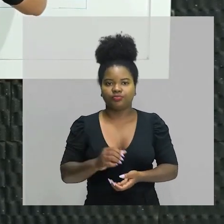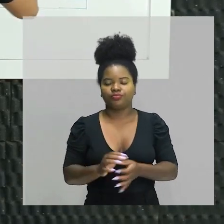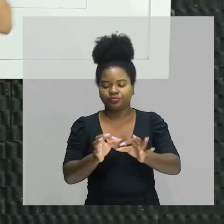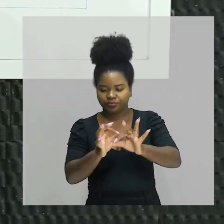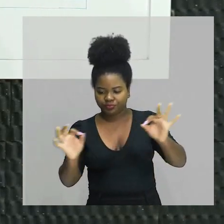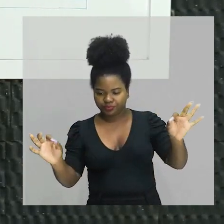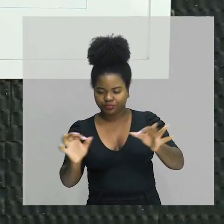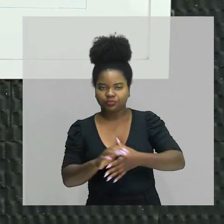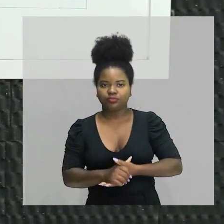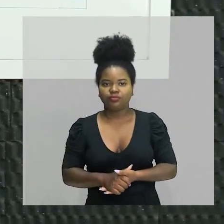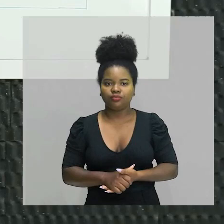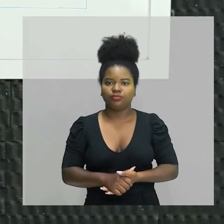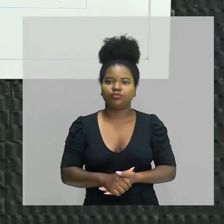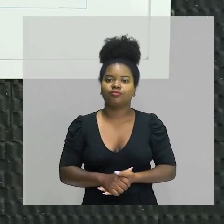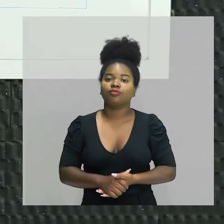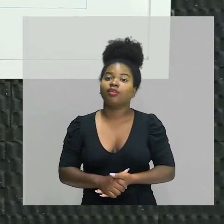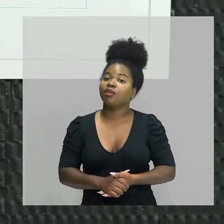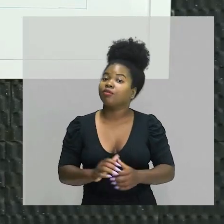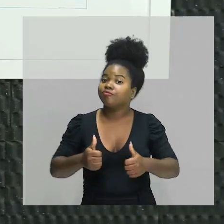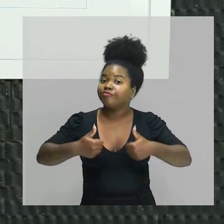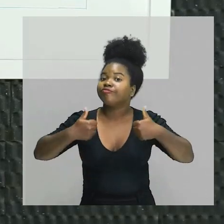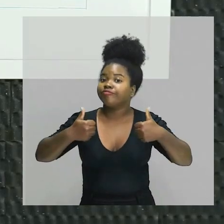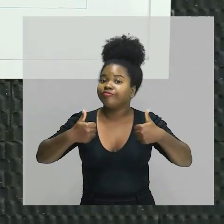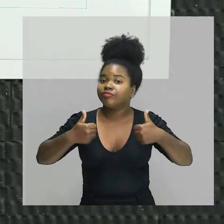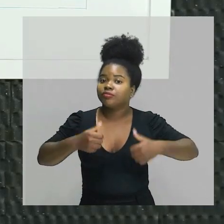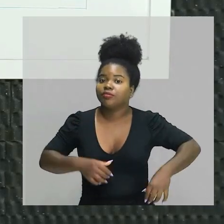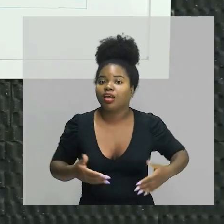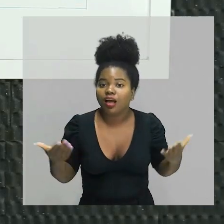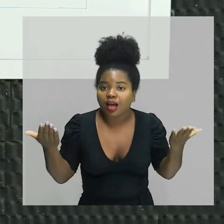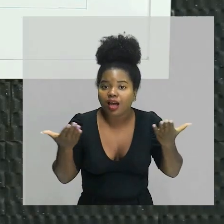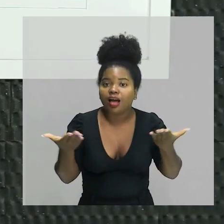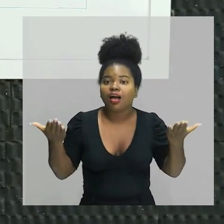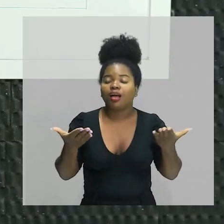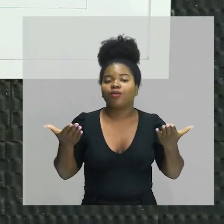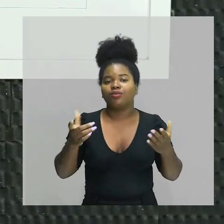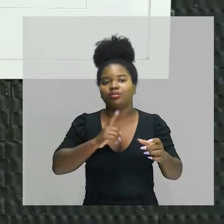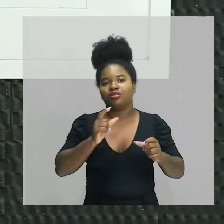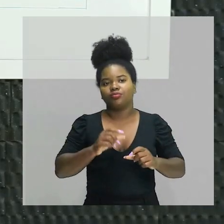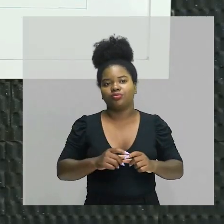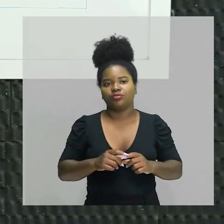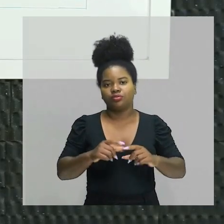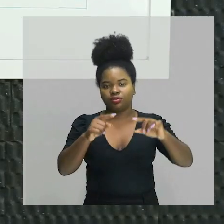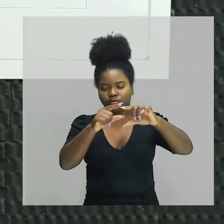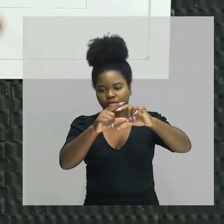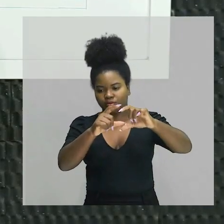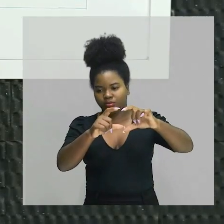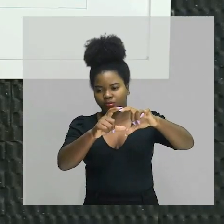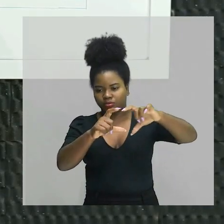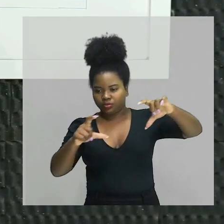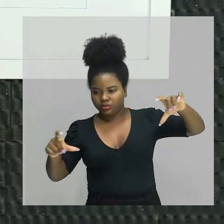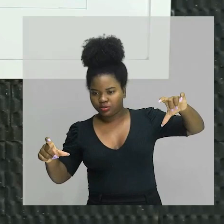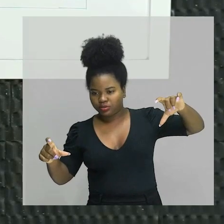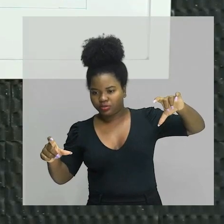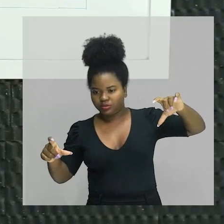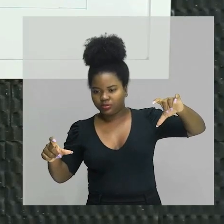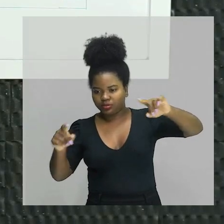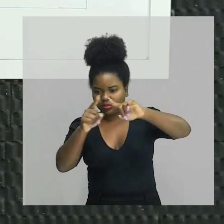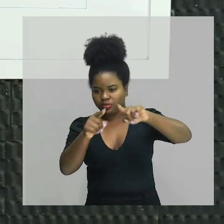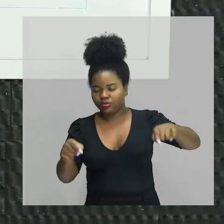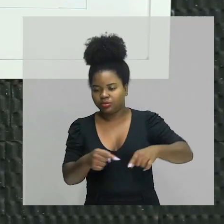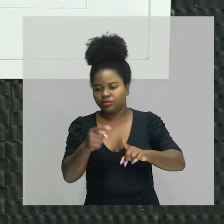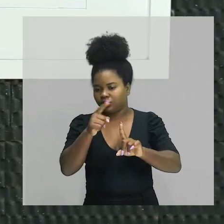turma. Aí fica beleza, porque agora você tem um triângulo retângulo, onde a